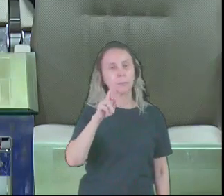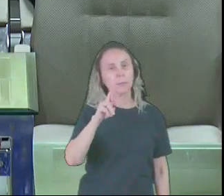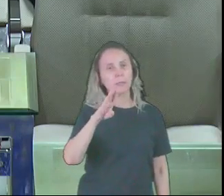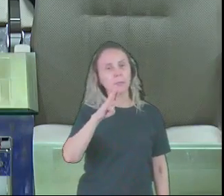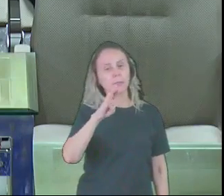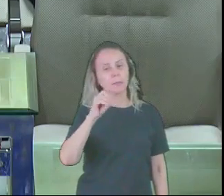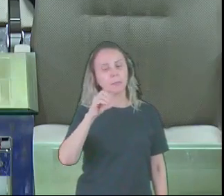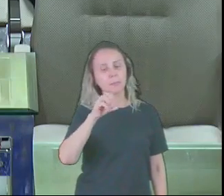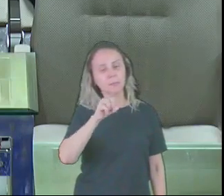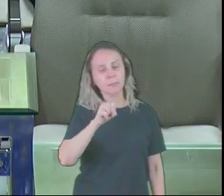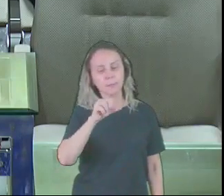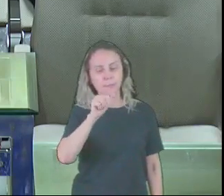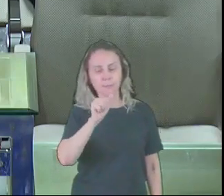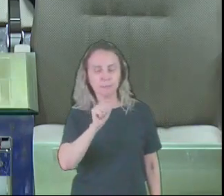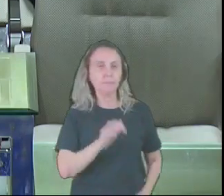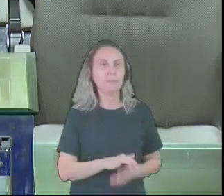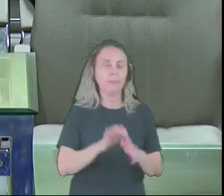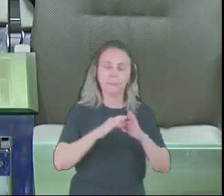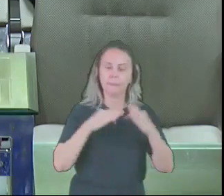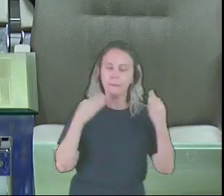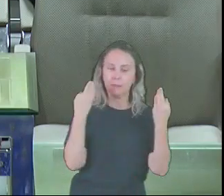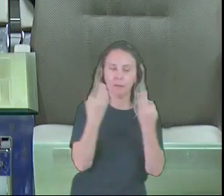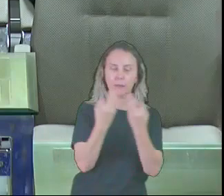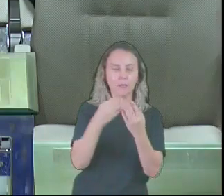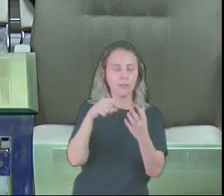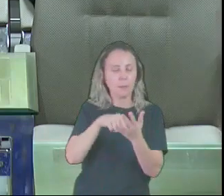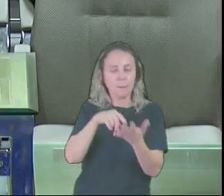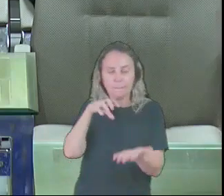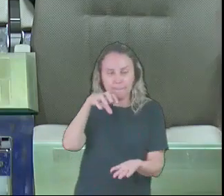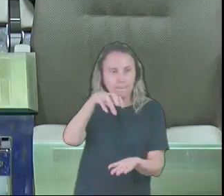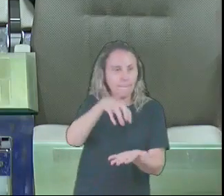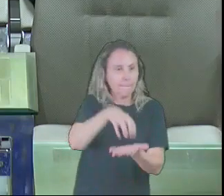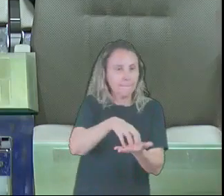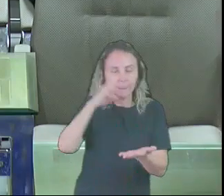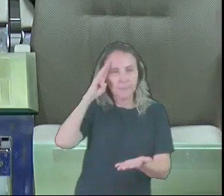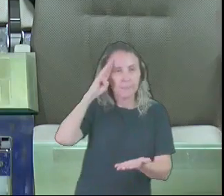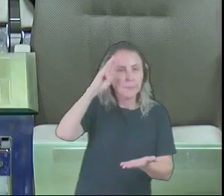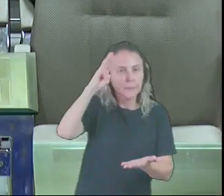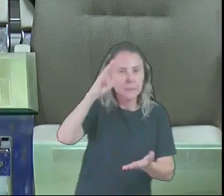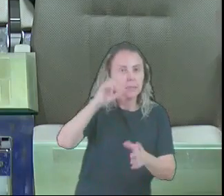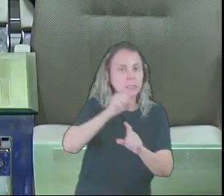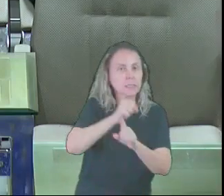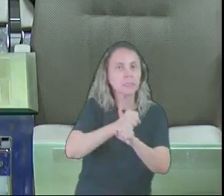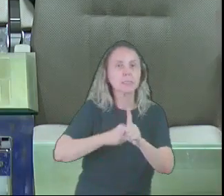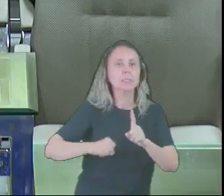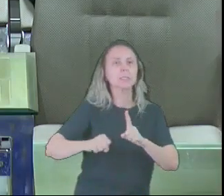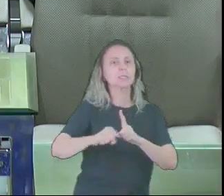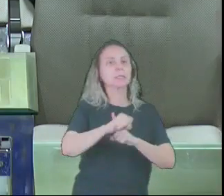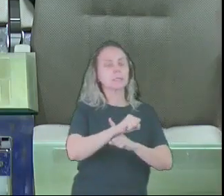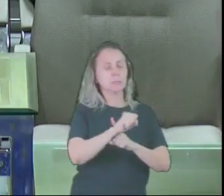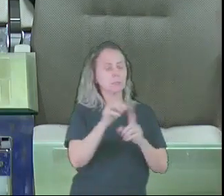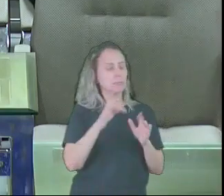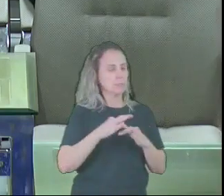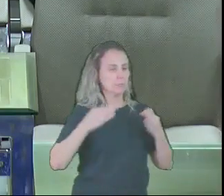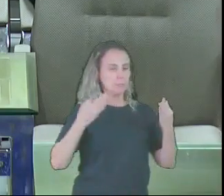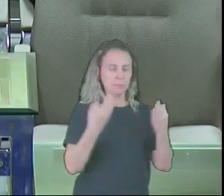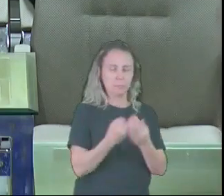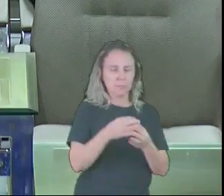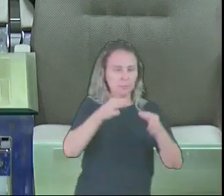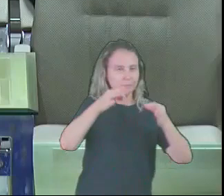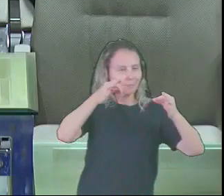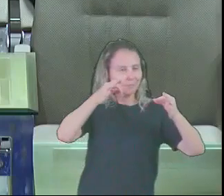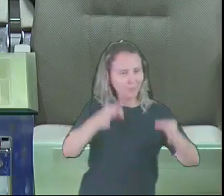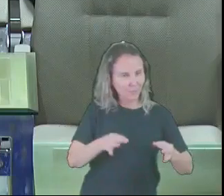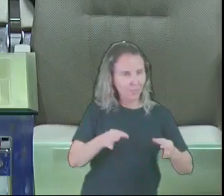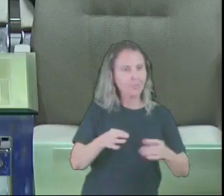da sociedade uma família que é bem regida nós teremos uma sociedade bem Ajuda uma família